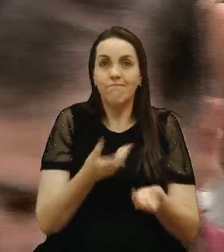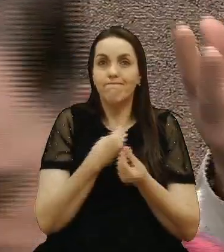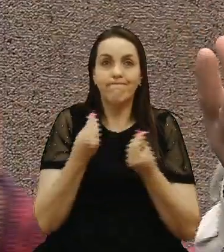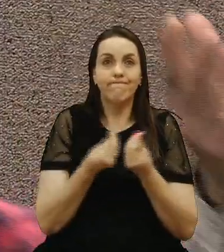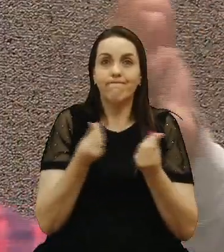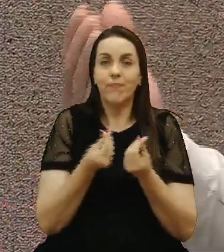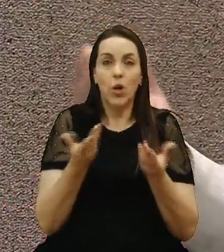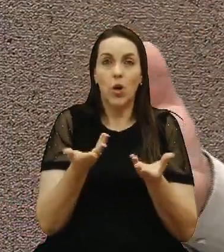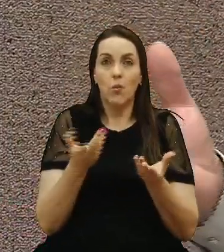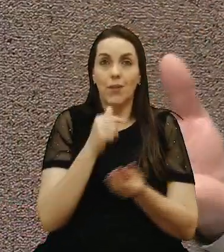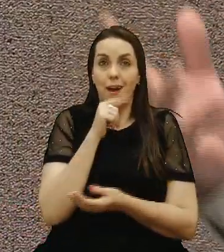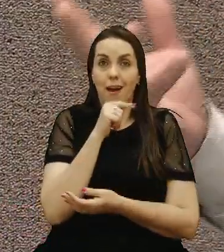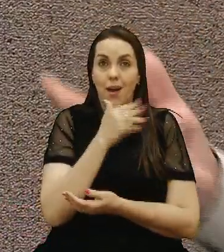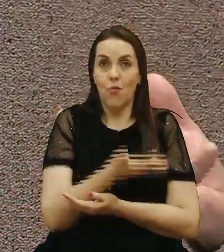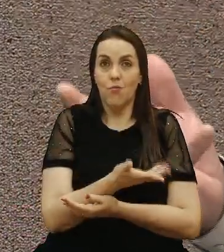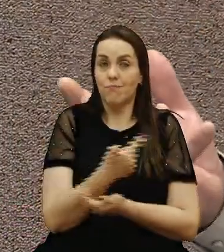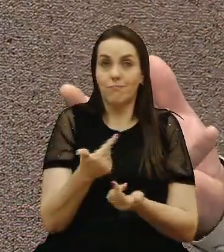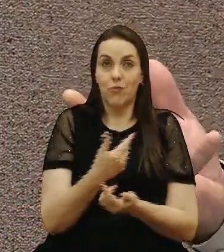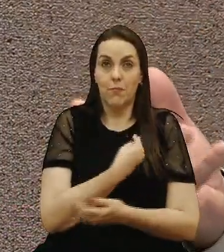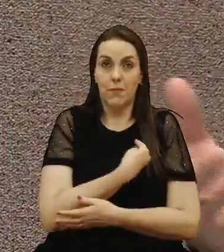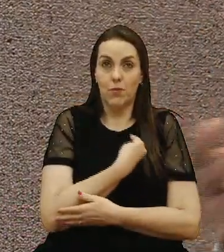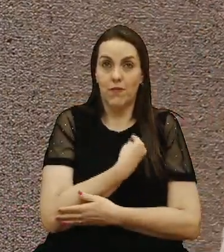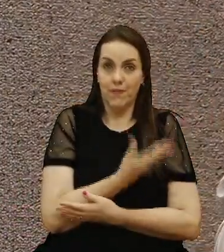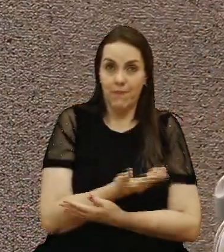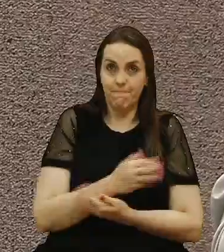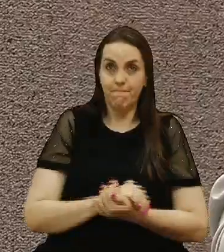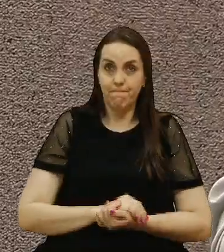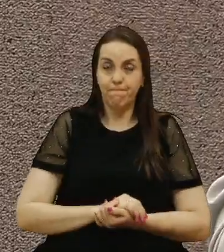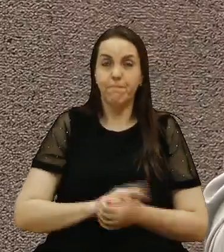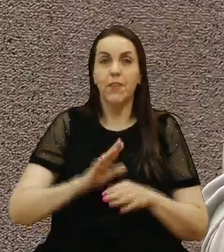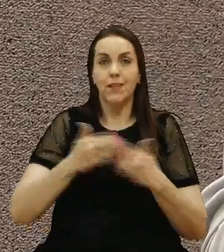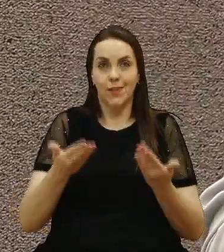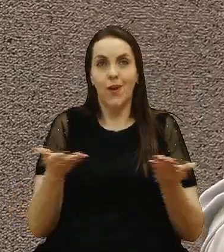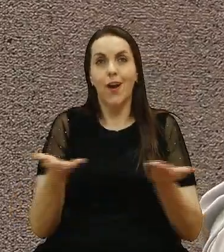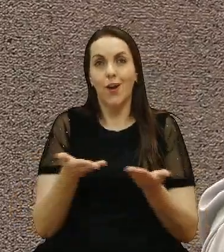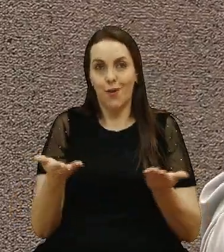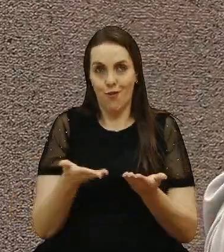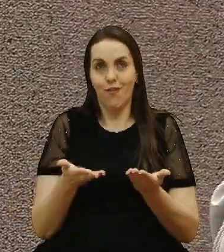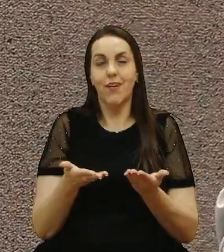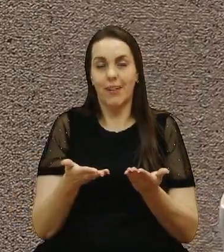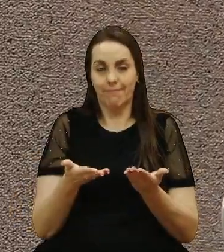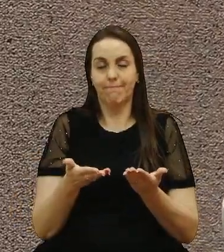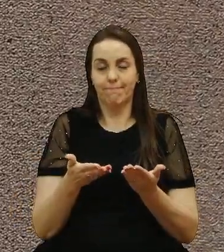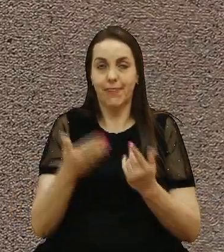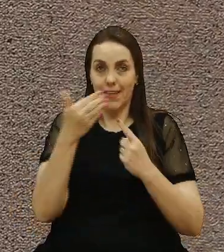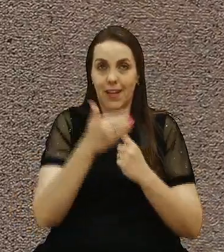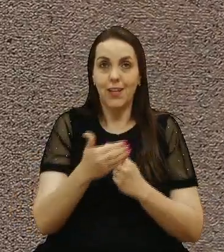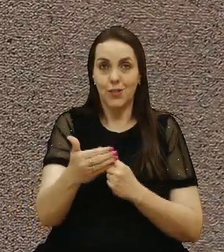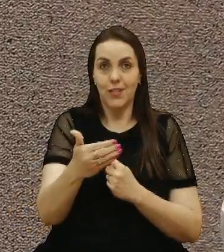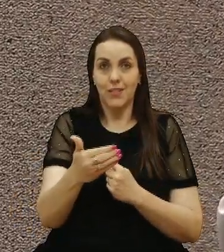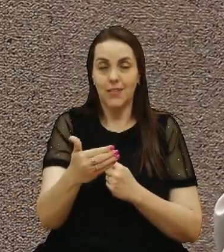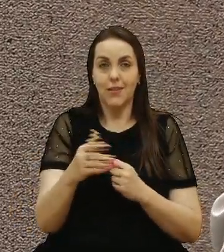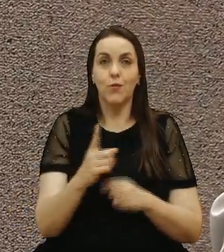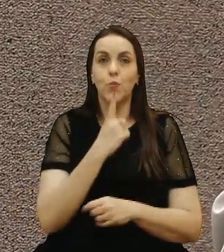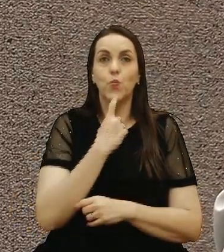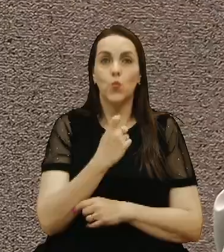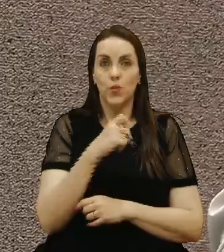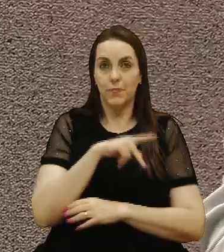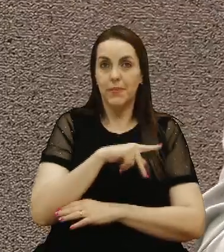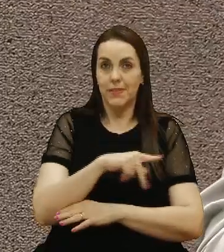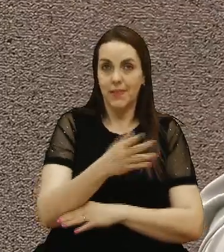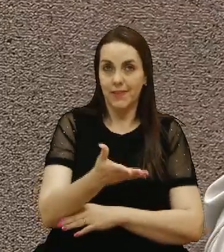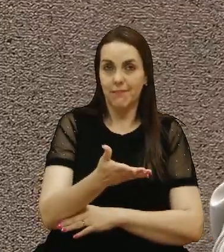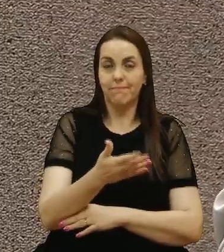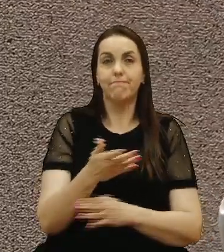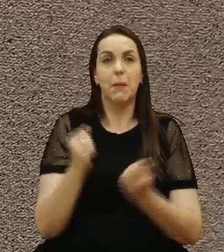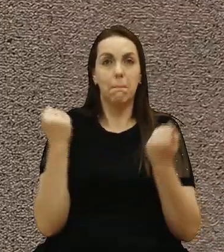mais nem como ter água para poder viver, né? Então, agora, nessa legislação, com o João Wes na presidência, a gente